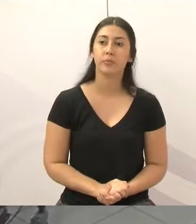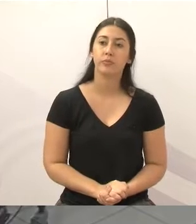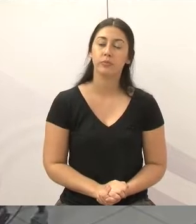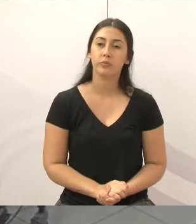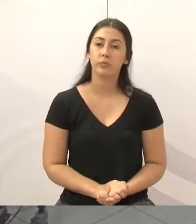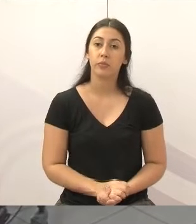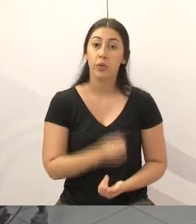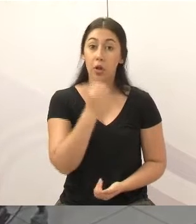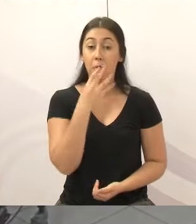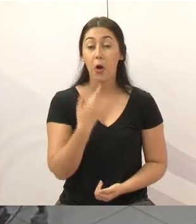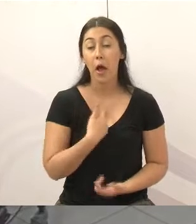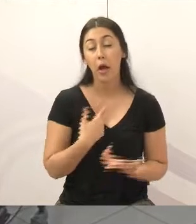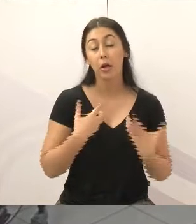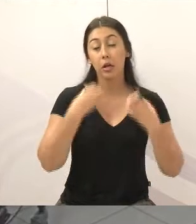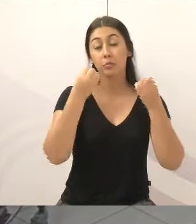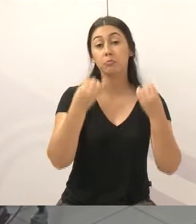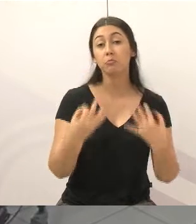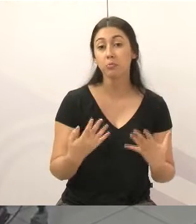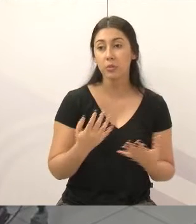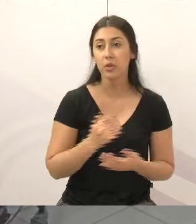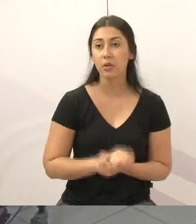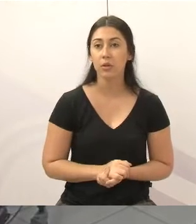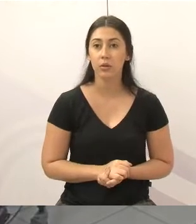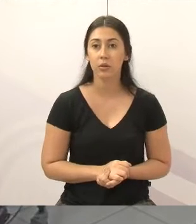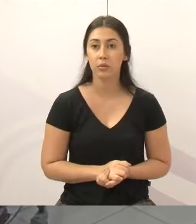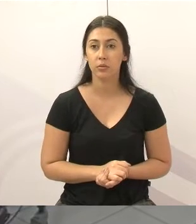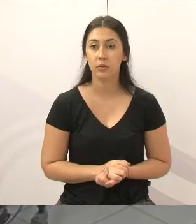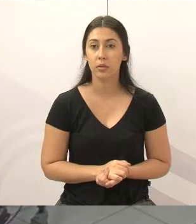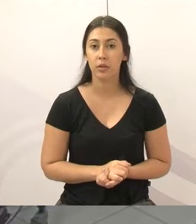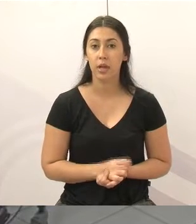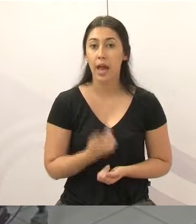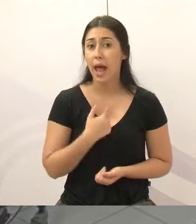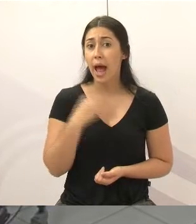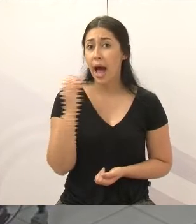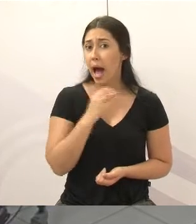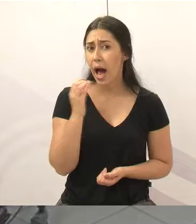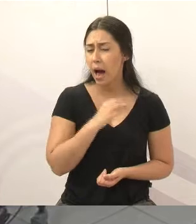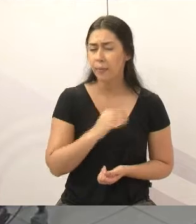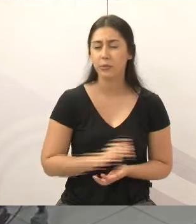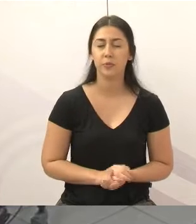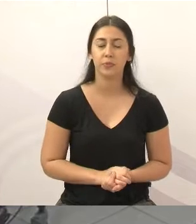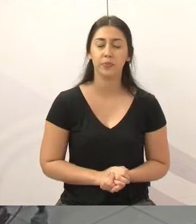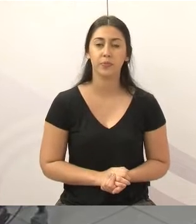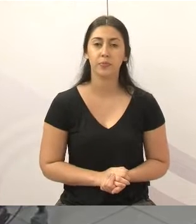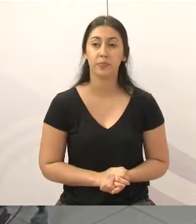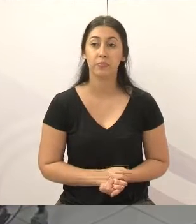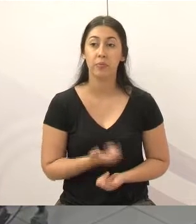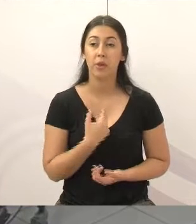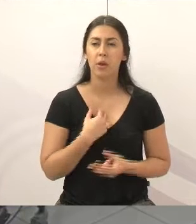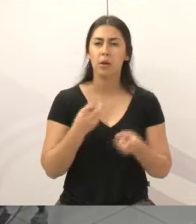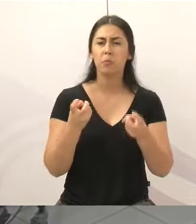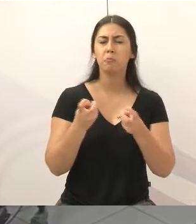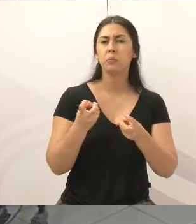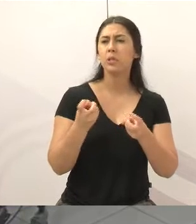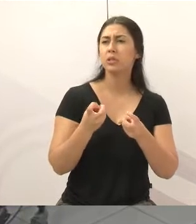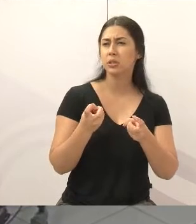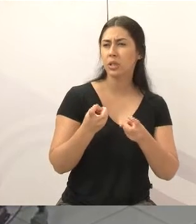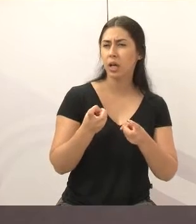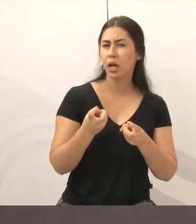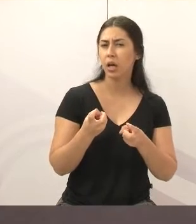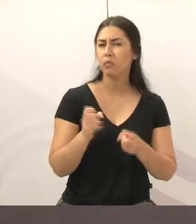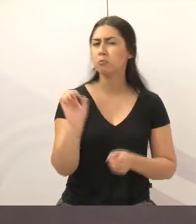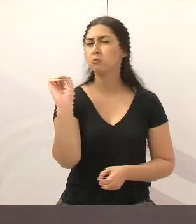Bom, eu gostaria de fazer um comentário aqui. Pode ir, Luiz Flávio, que meu comentário não vai ser longo, não. Eu só observo, né, o